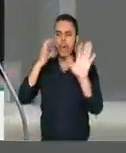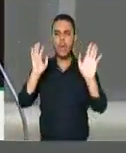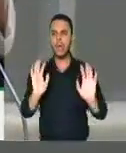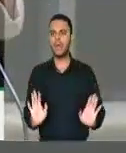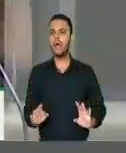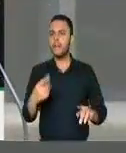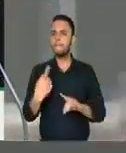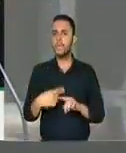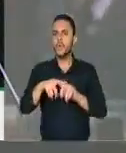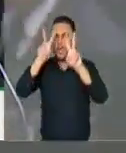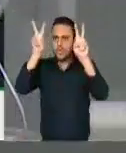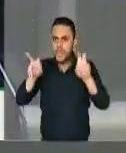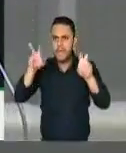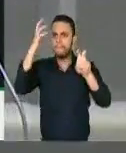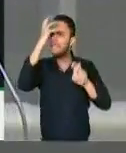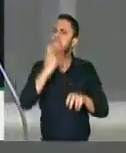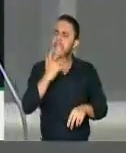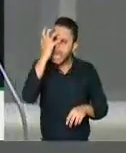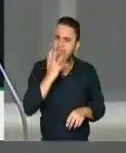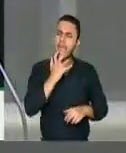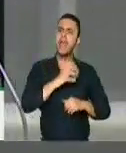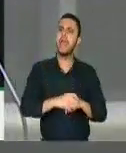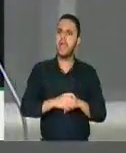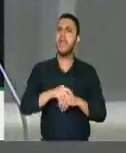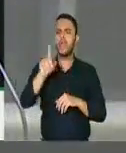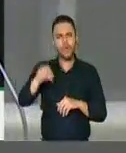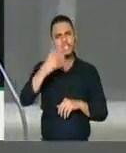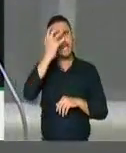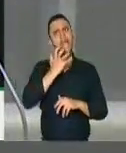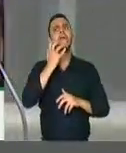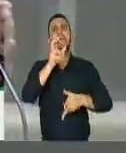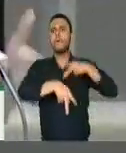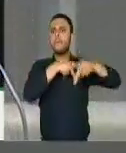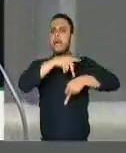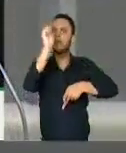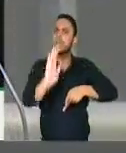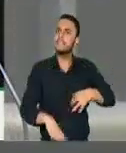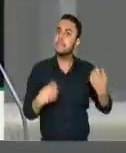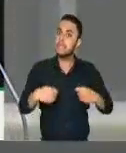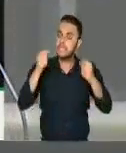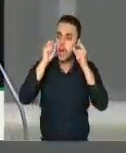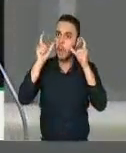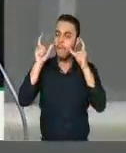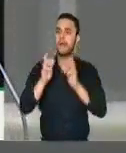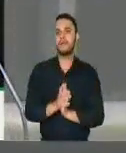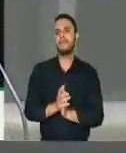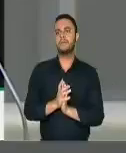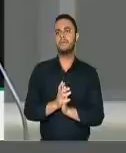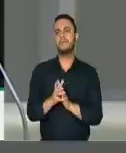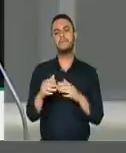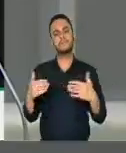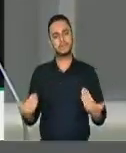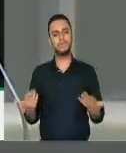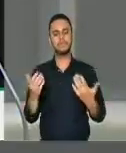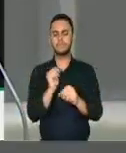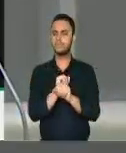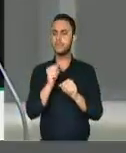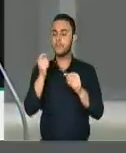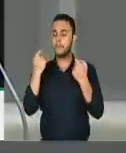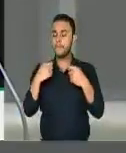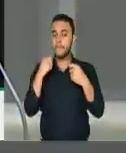esse assunto é muito sério e a população brasileira tem que acompanhar para e passo o que